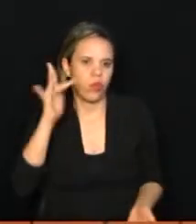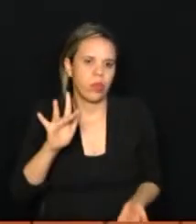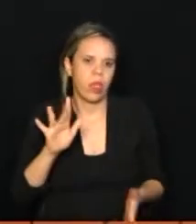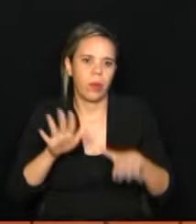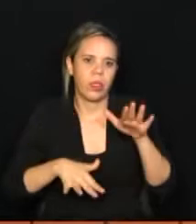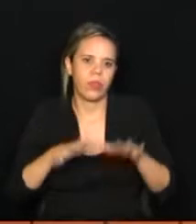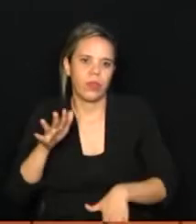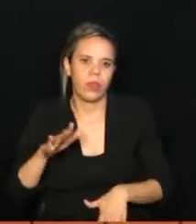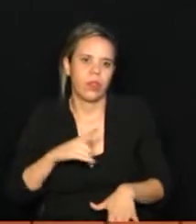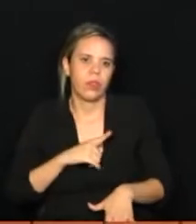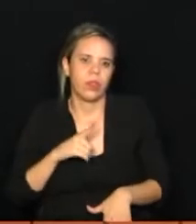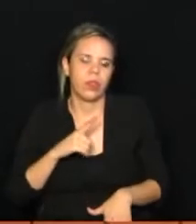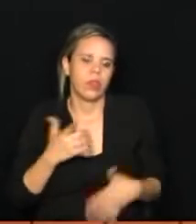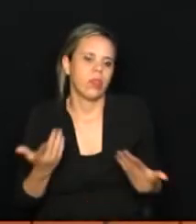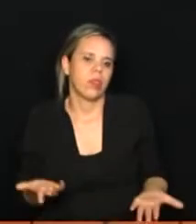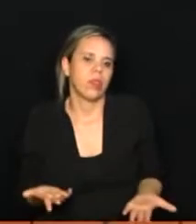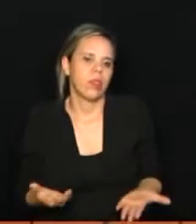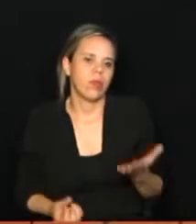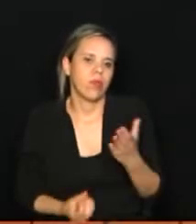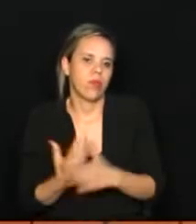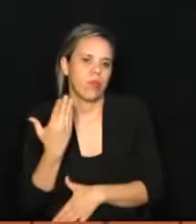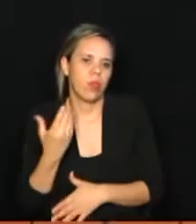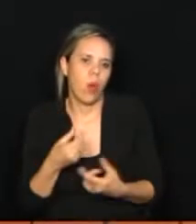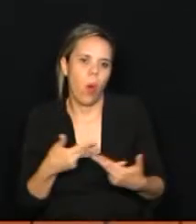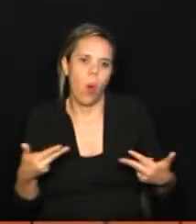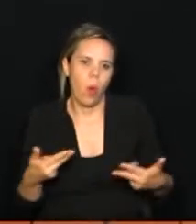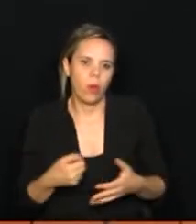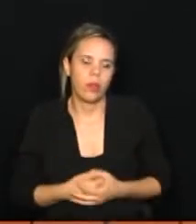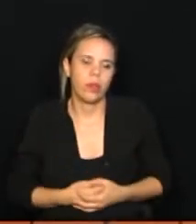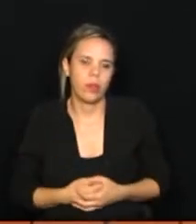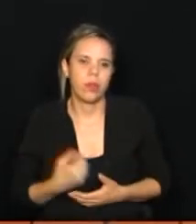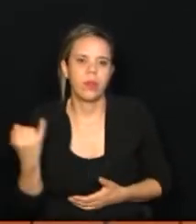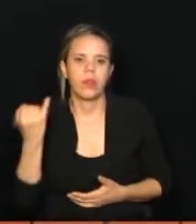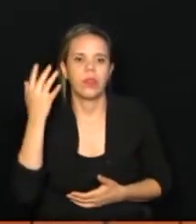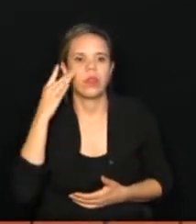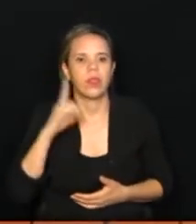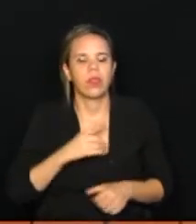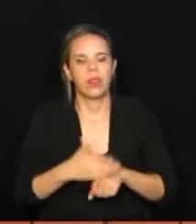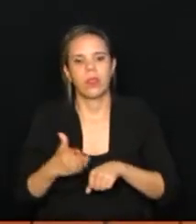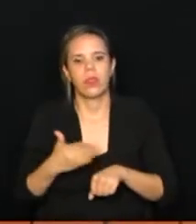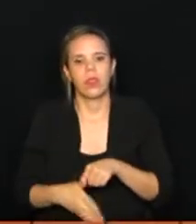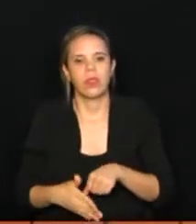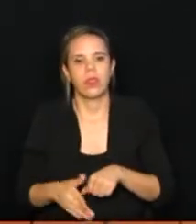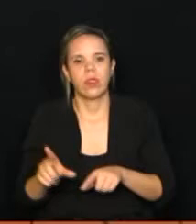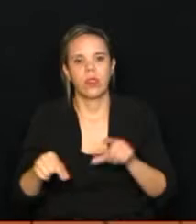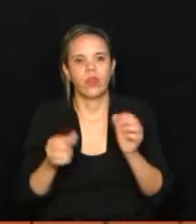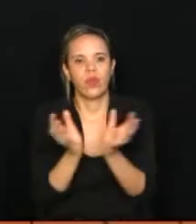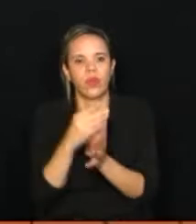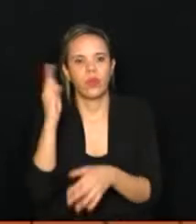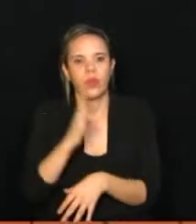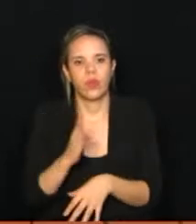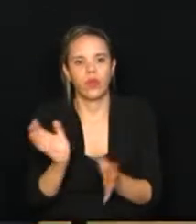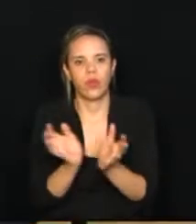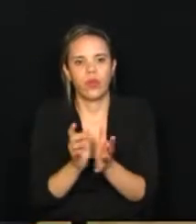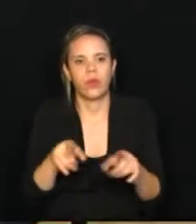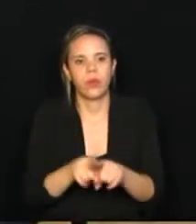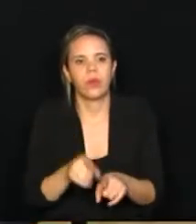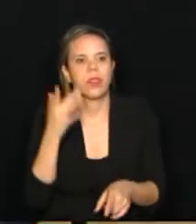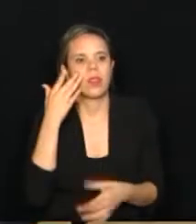muitas vezes ali é pegado, que pode acontecer alguma coisa. Que importância que tem treinamento em seleção brasileira, mas em clube